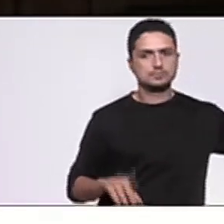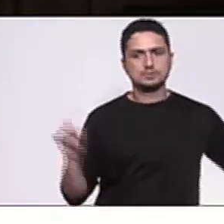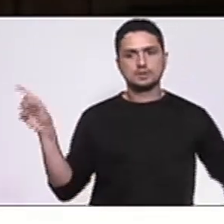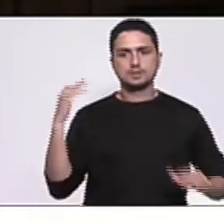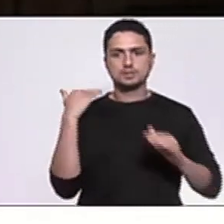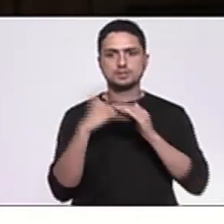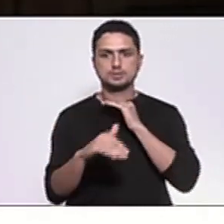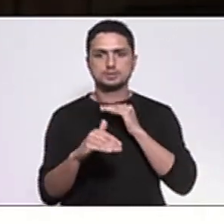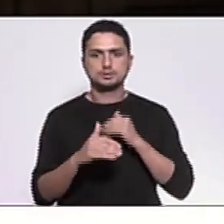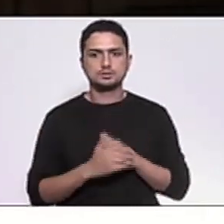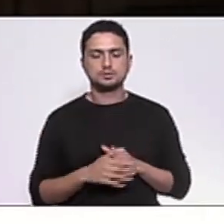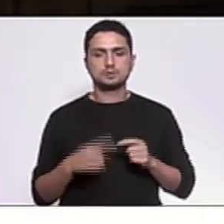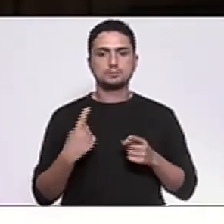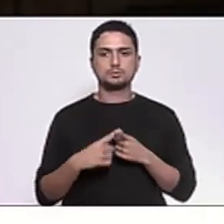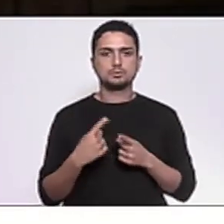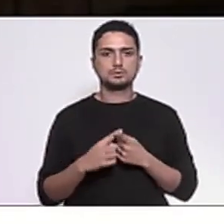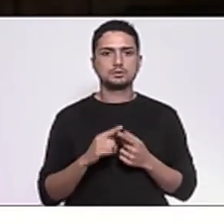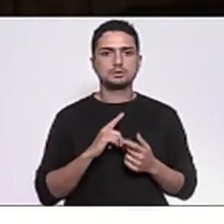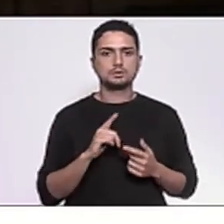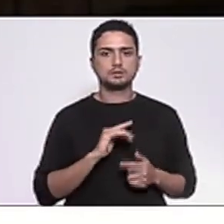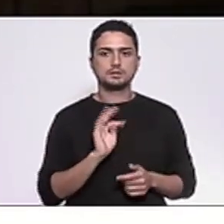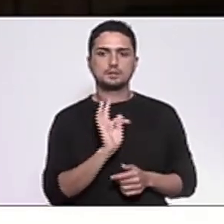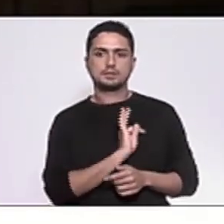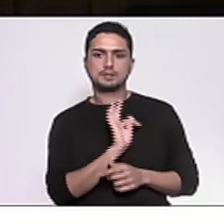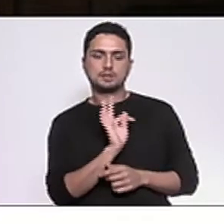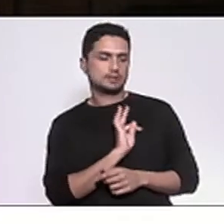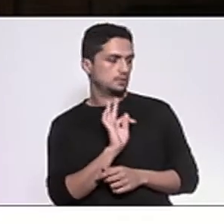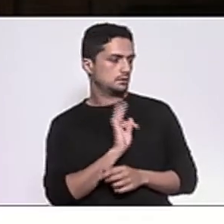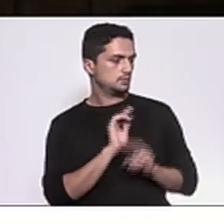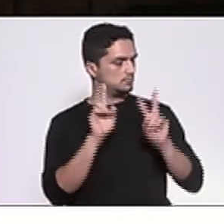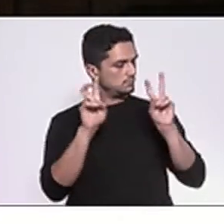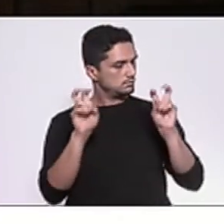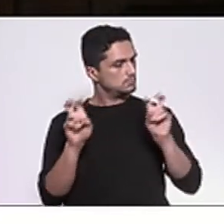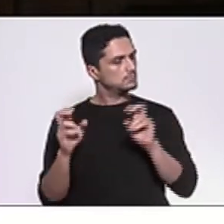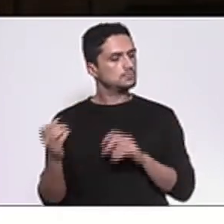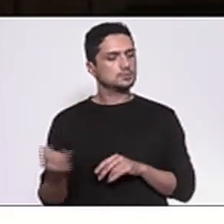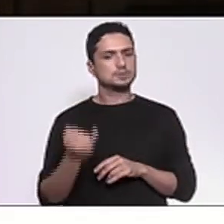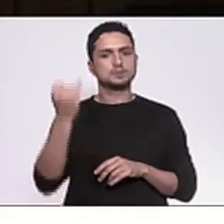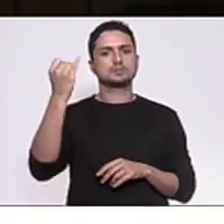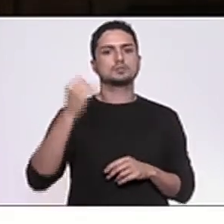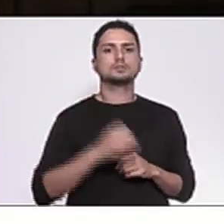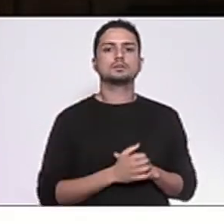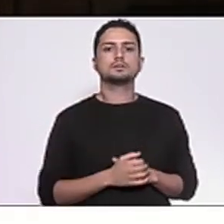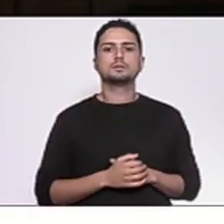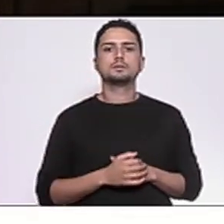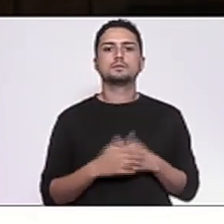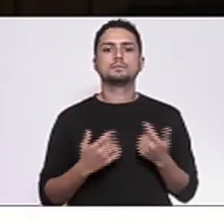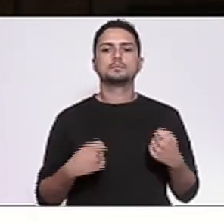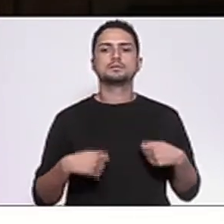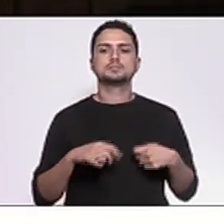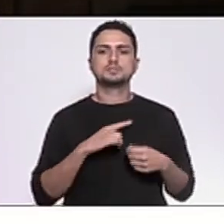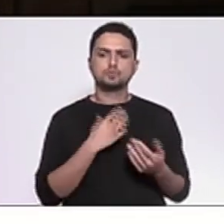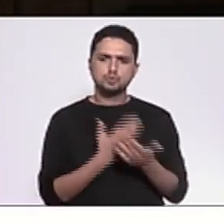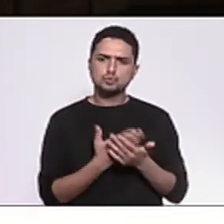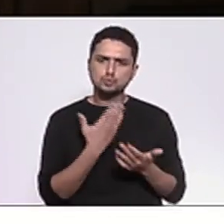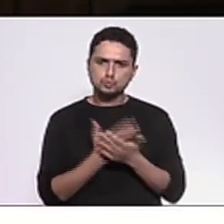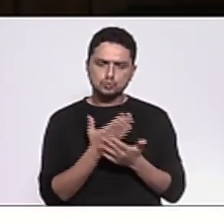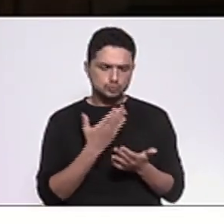estação, porque tem técnicas, questões técnicas relevantes. Tem que ter um